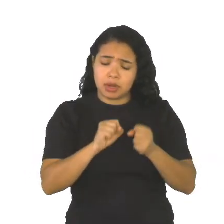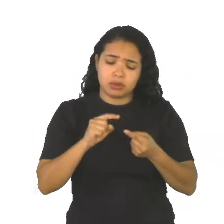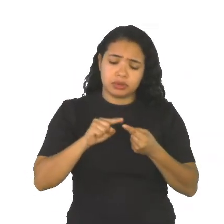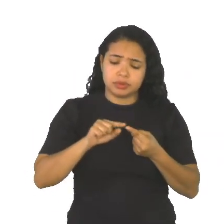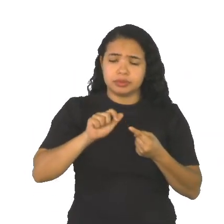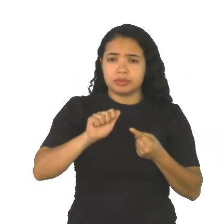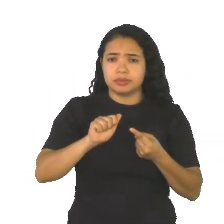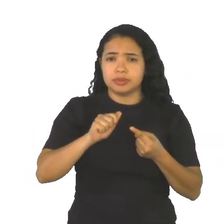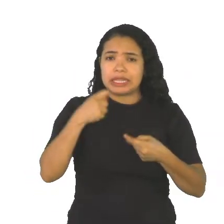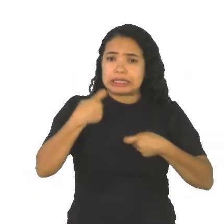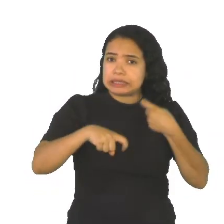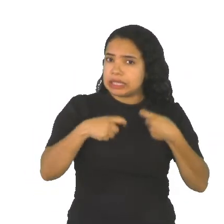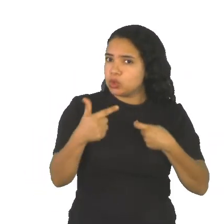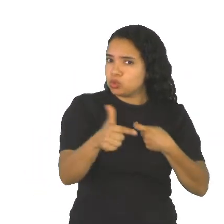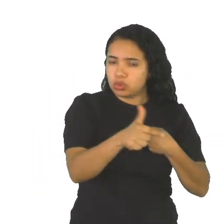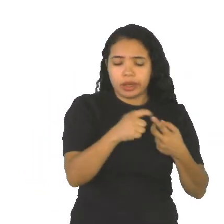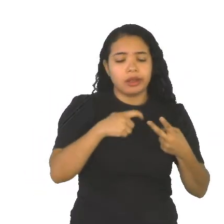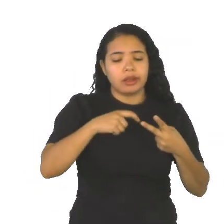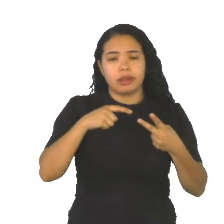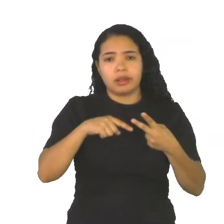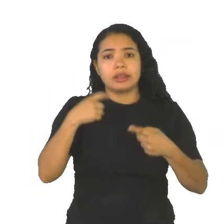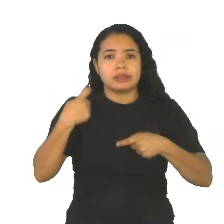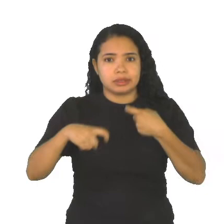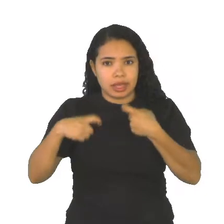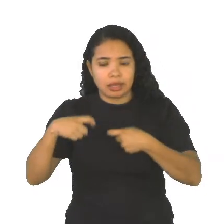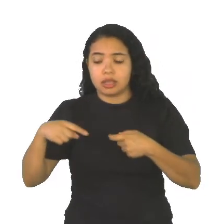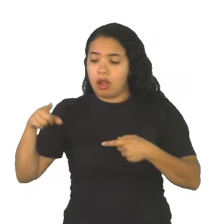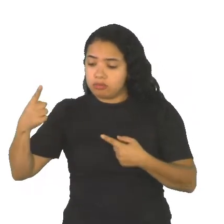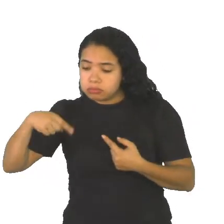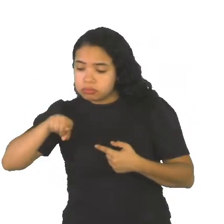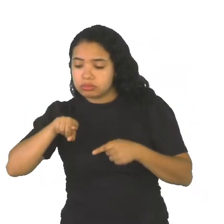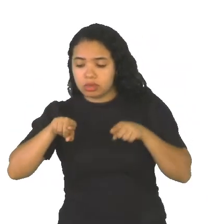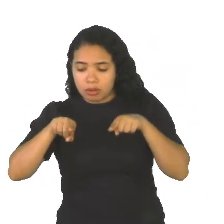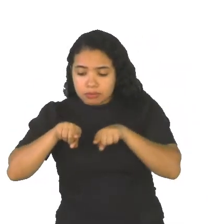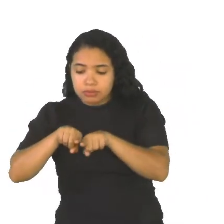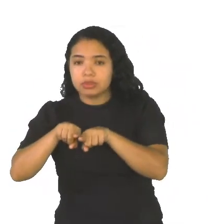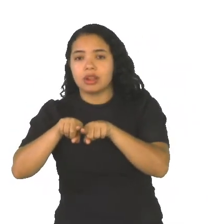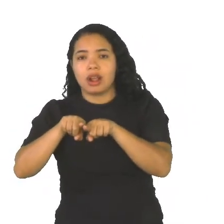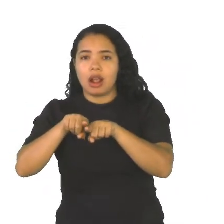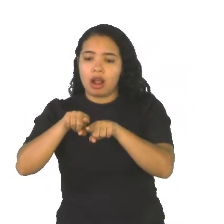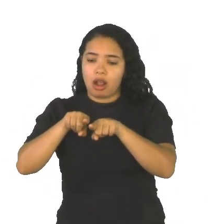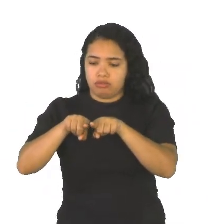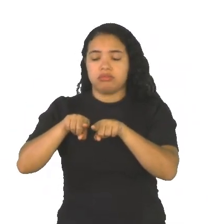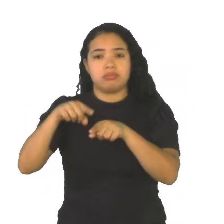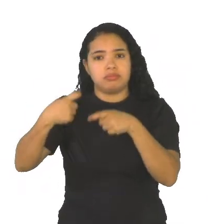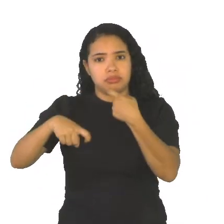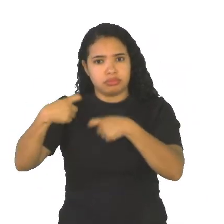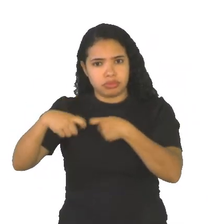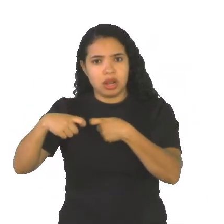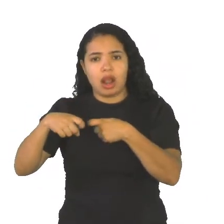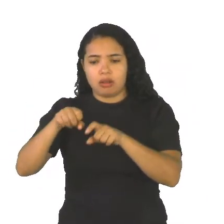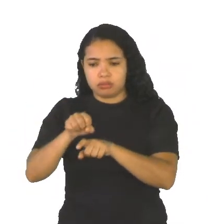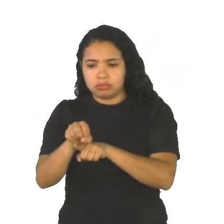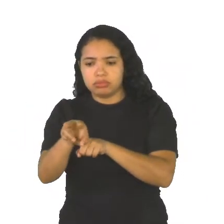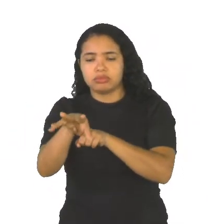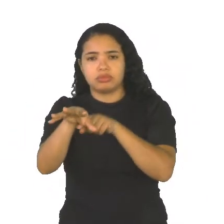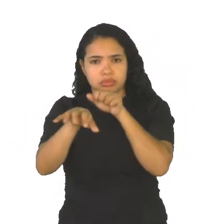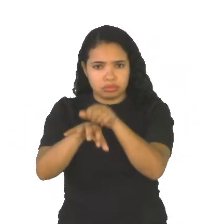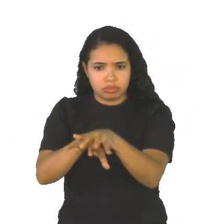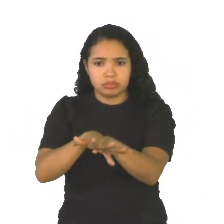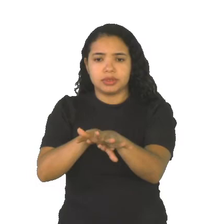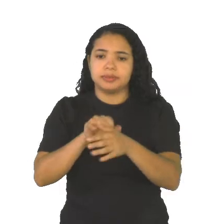e sexuada. Sexuada é quando ele precisa de outro fungo para poder se reproduzir, correto? Assexuada pode ser